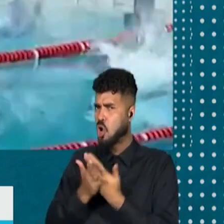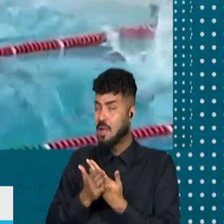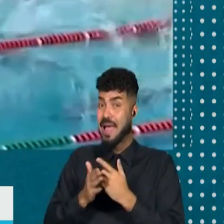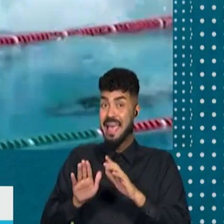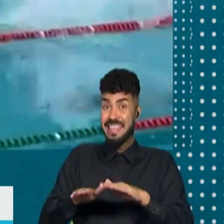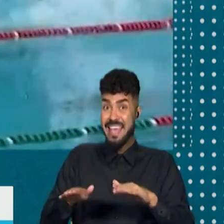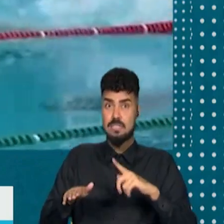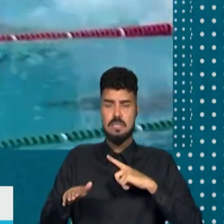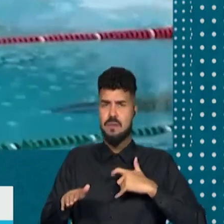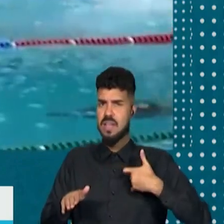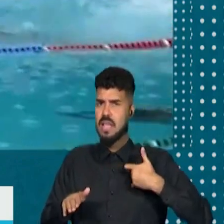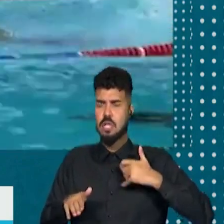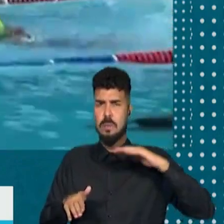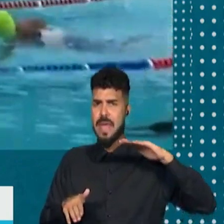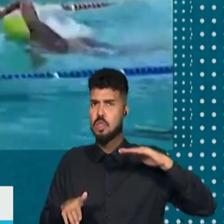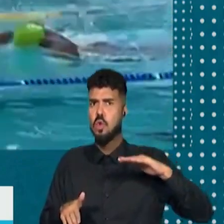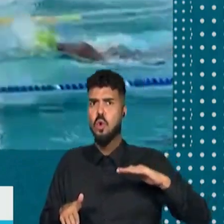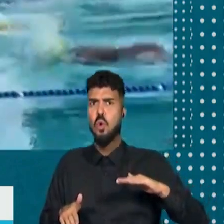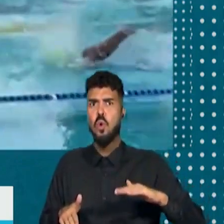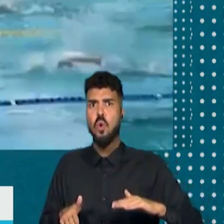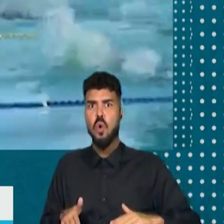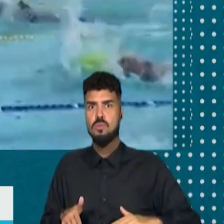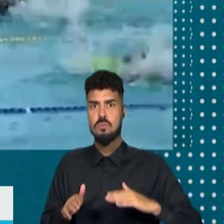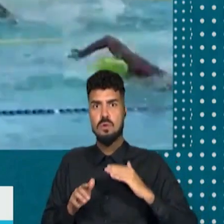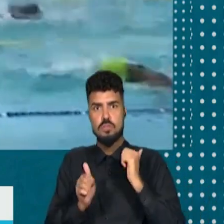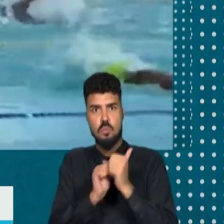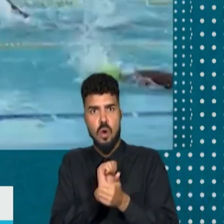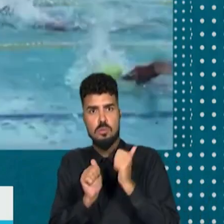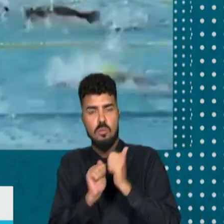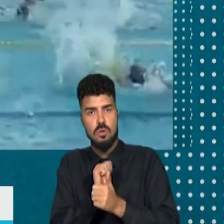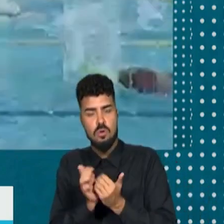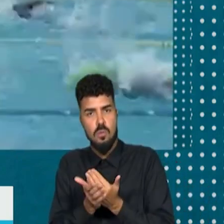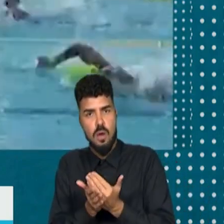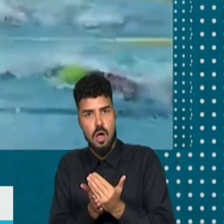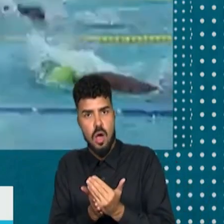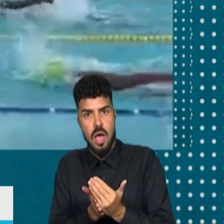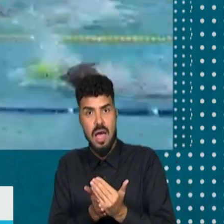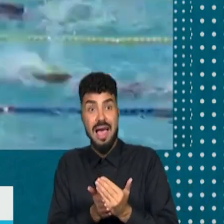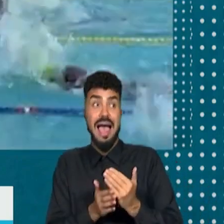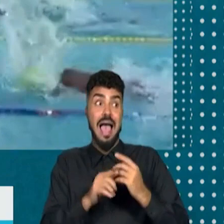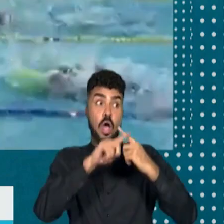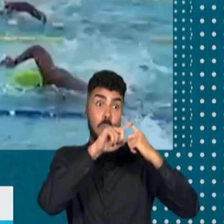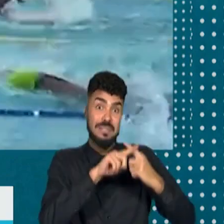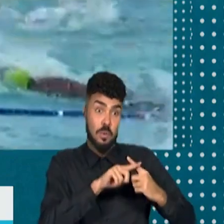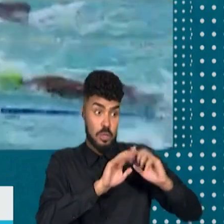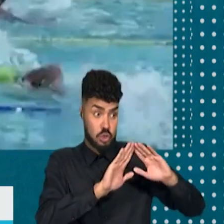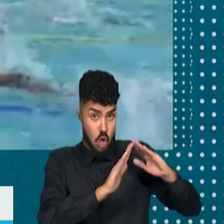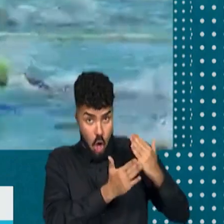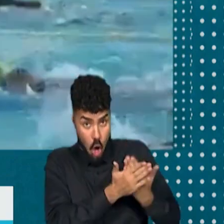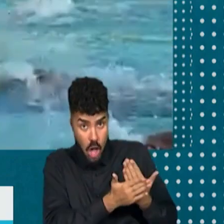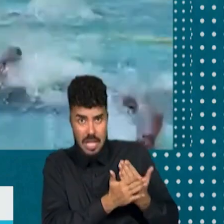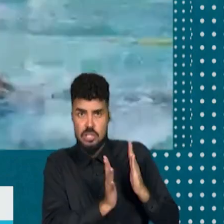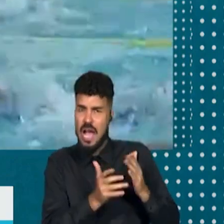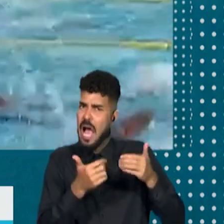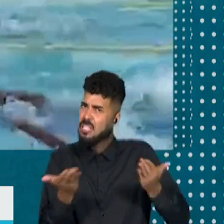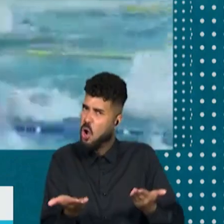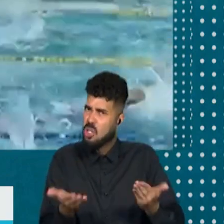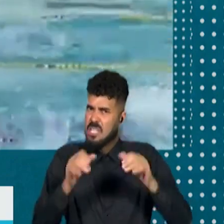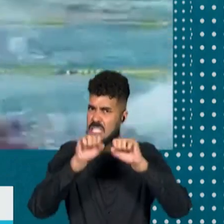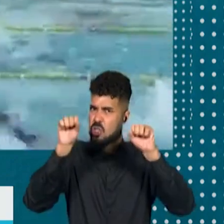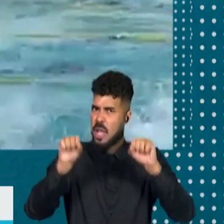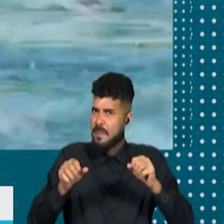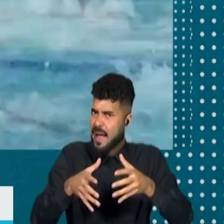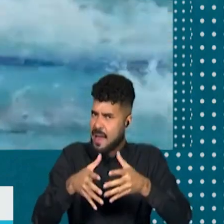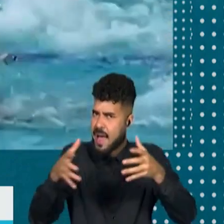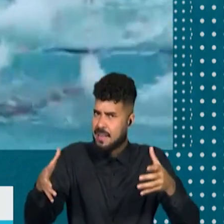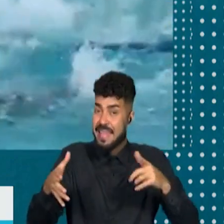vez menores, as competições escolares paralímpicas cresceram muito. Então, hoje a gente faz as seletivas